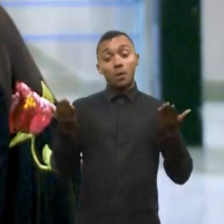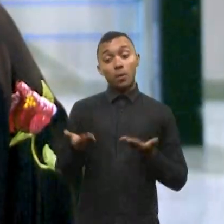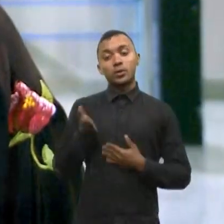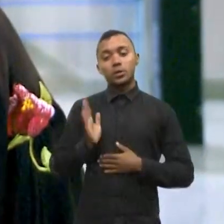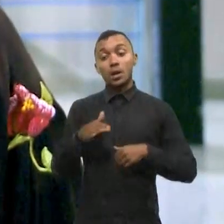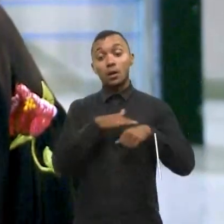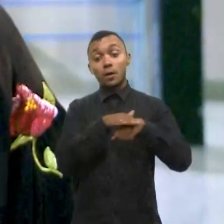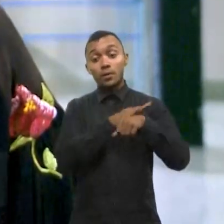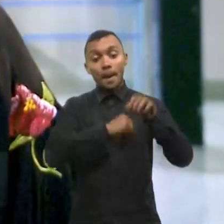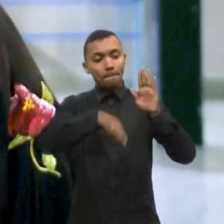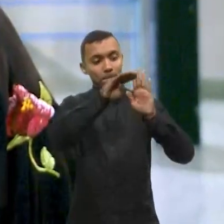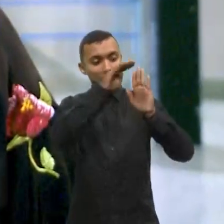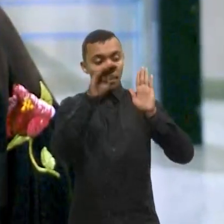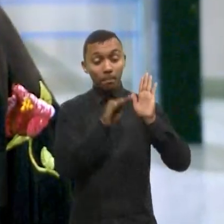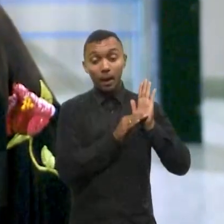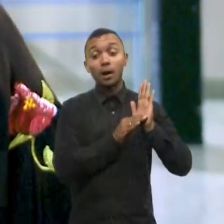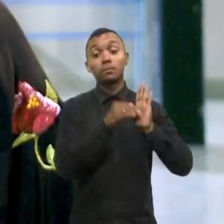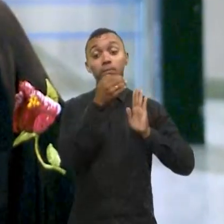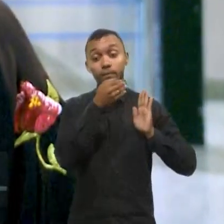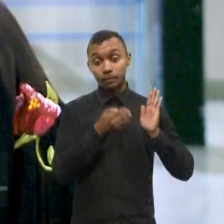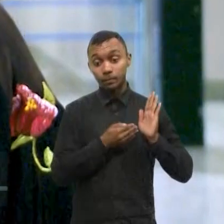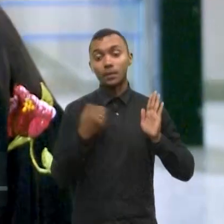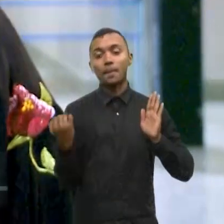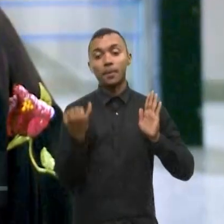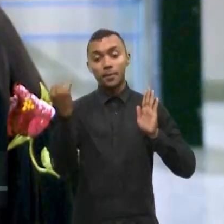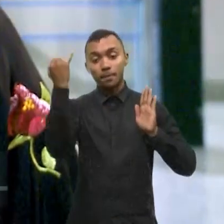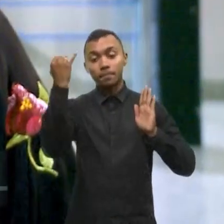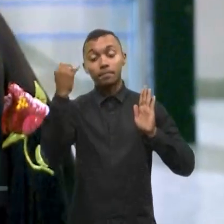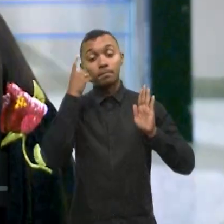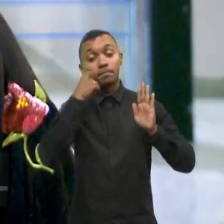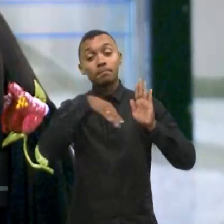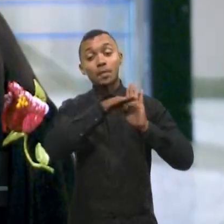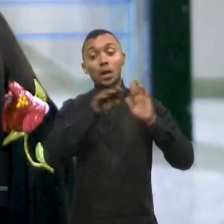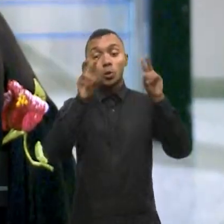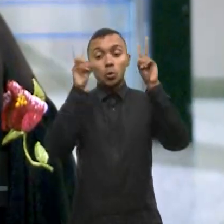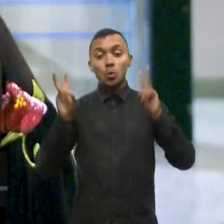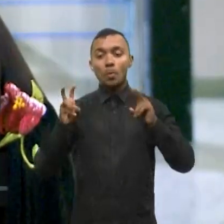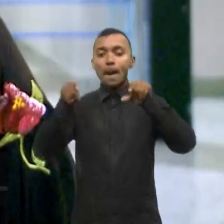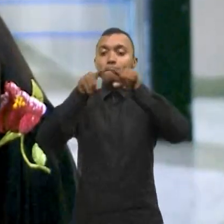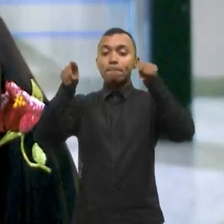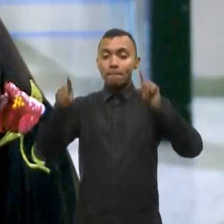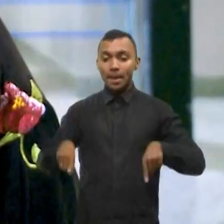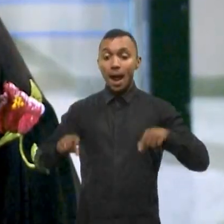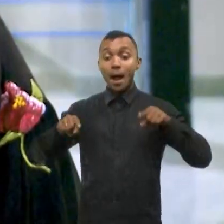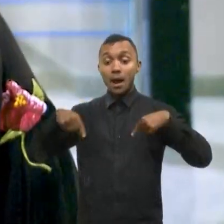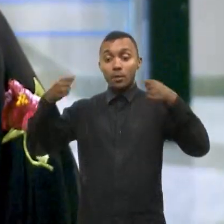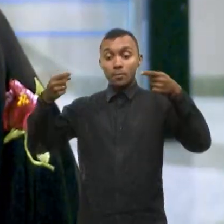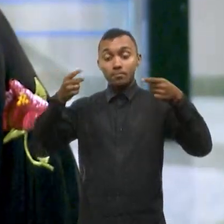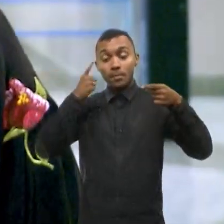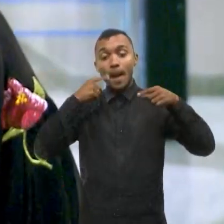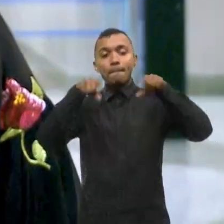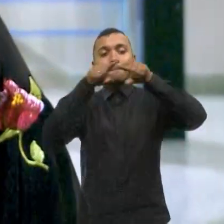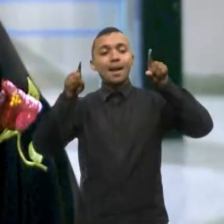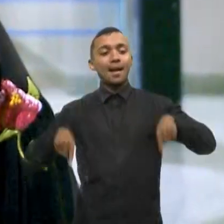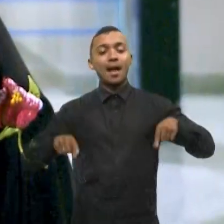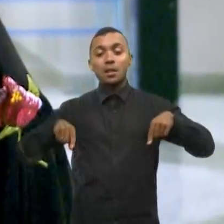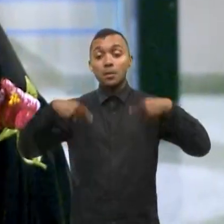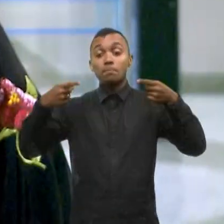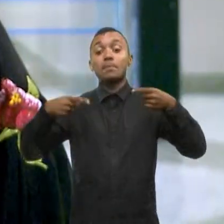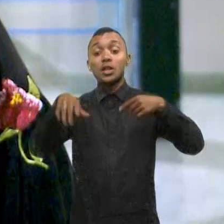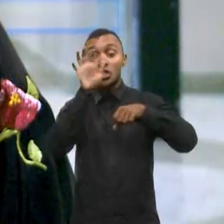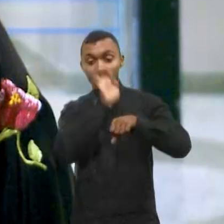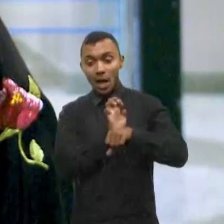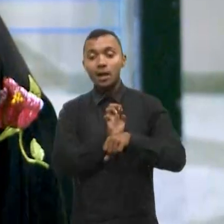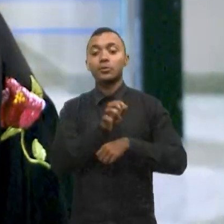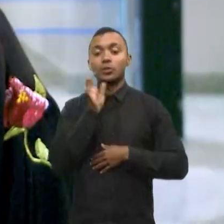pautas extremamente importantes, tá? Que é a atualização dos planos, né? Os planos estaduais, eles norteiam toda a